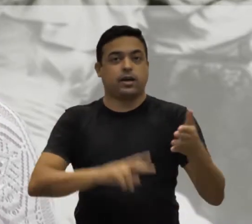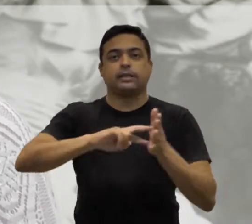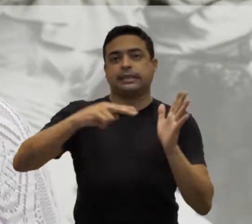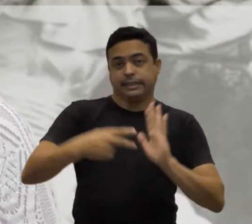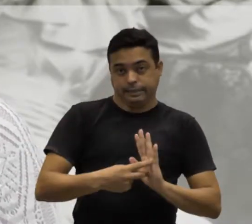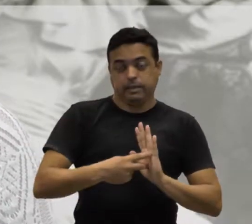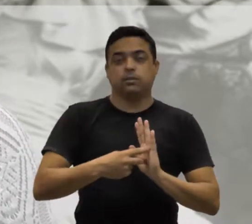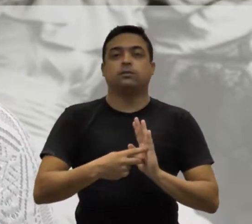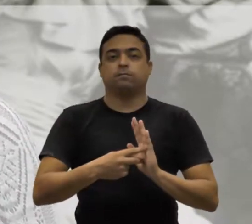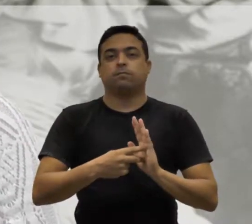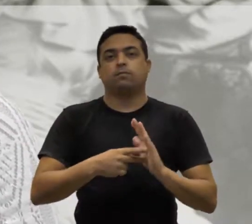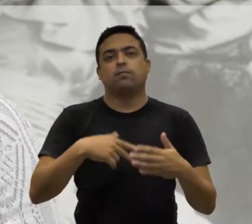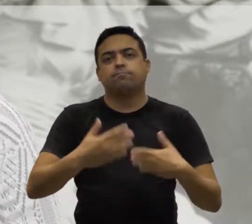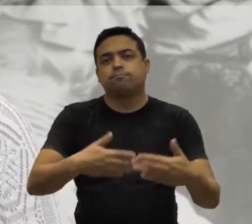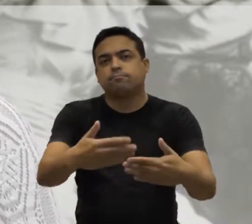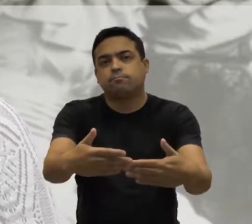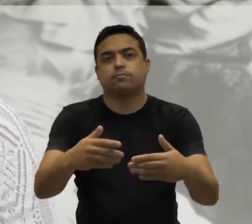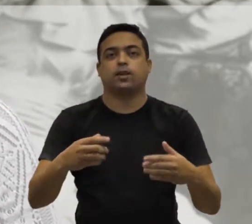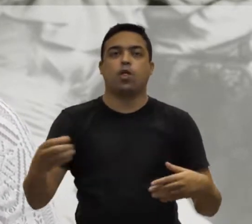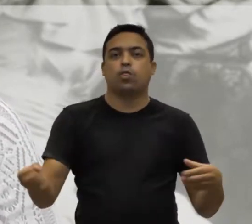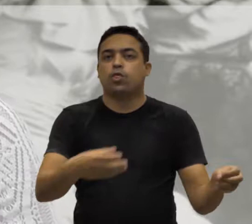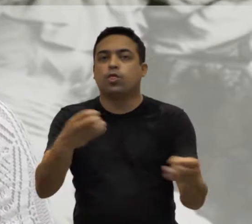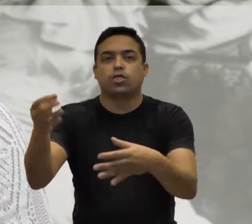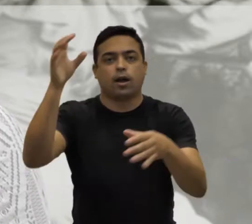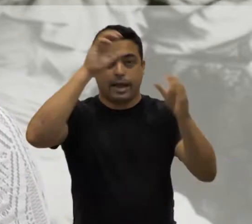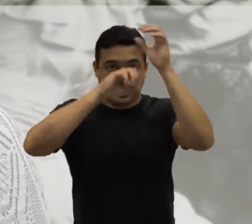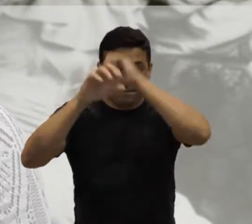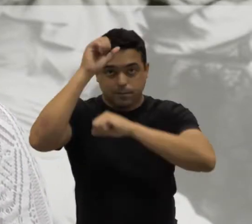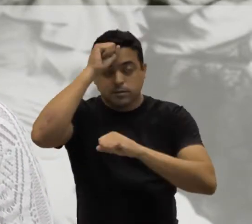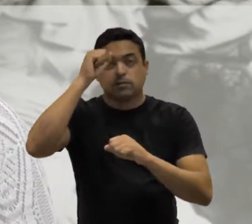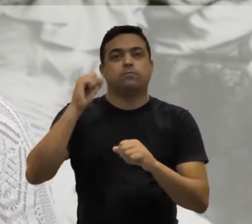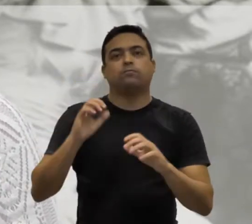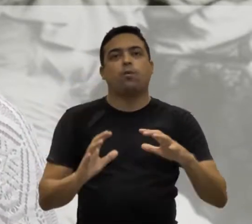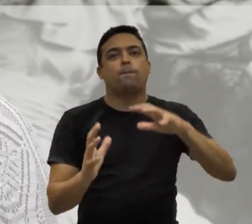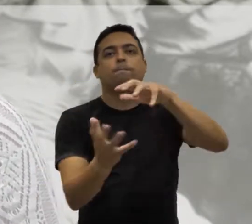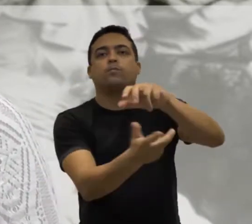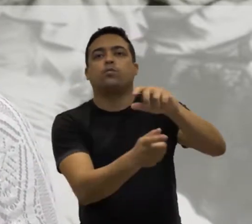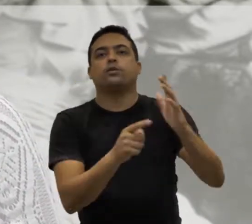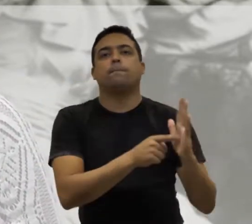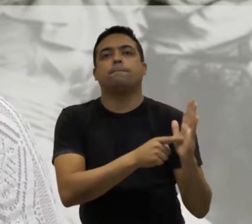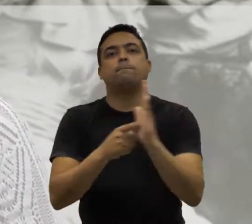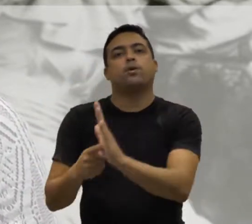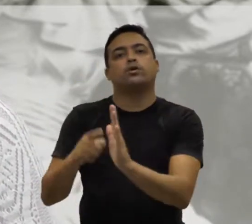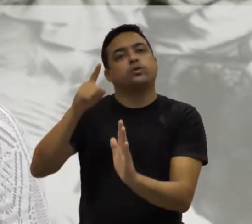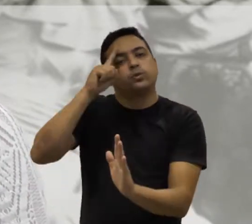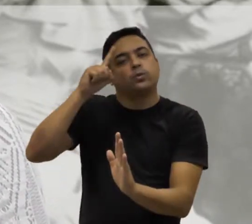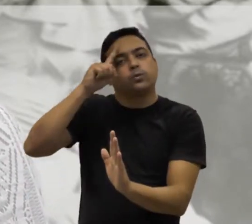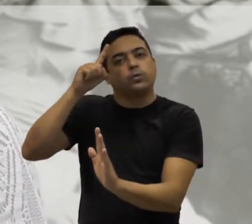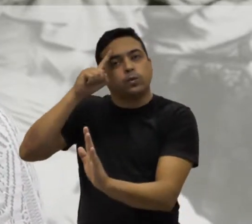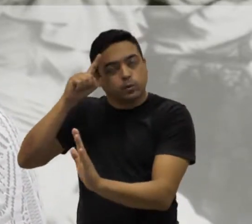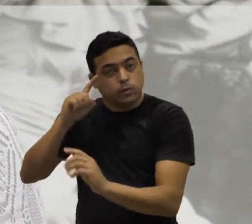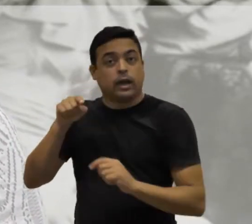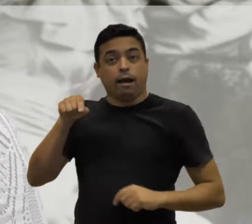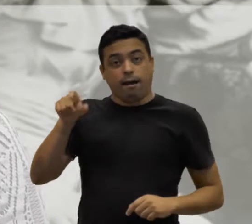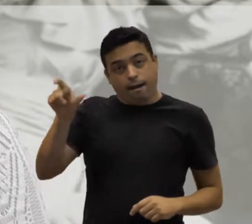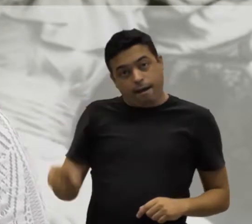Atividades significativas foram desenvolvendo novas aprendizagens diante do mundo que lhe era apresentado dia a